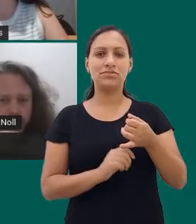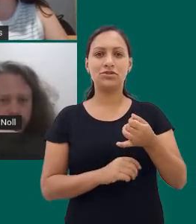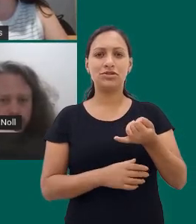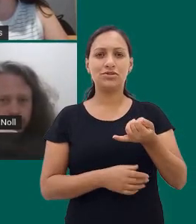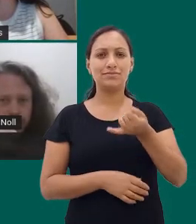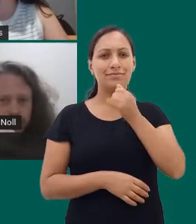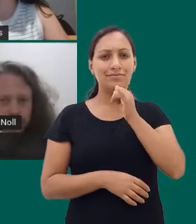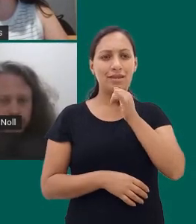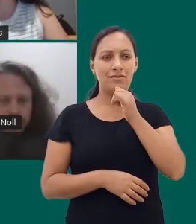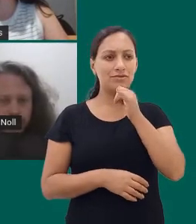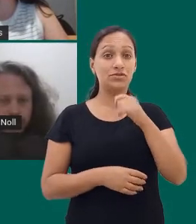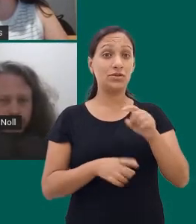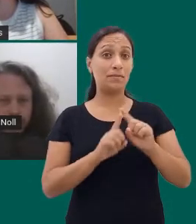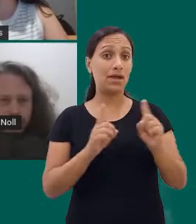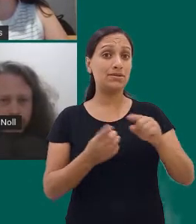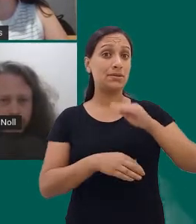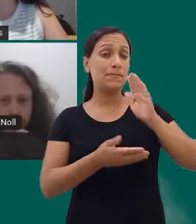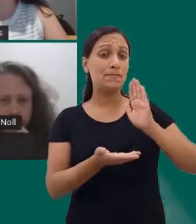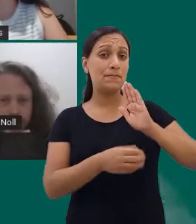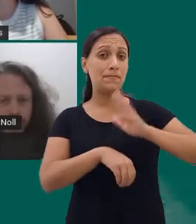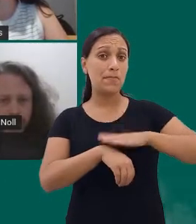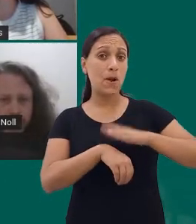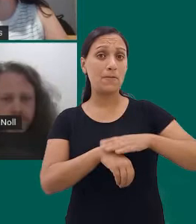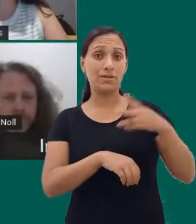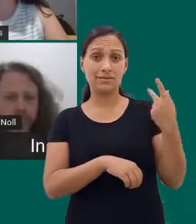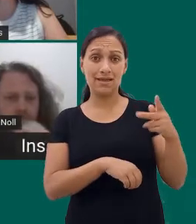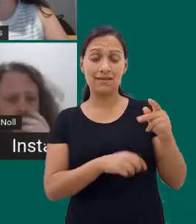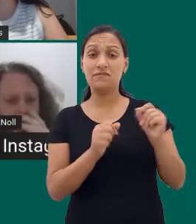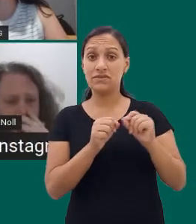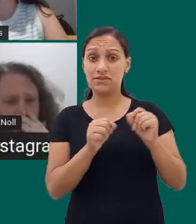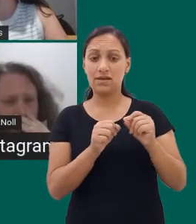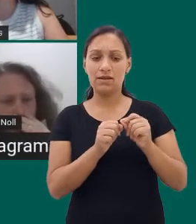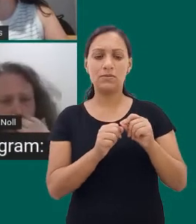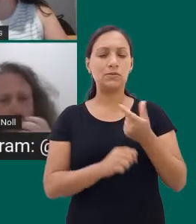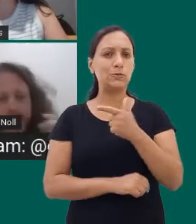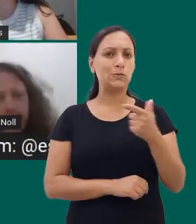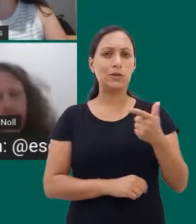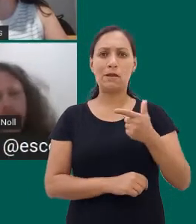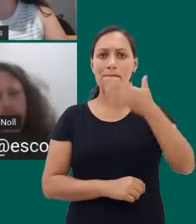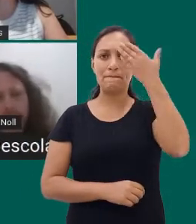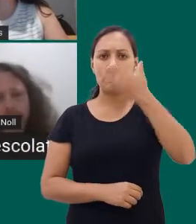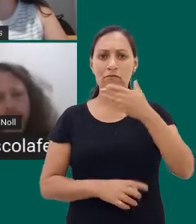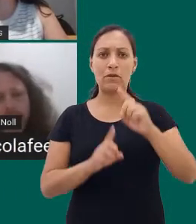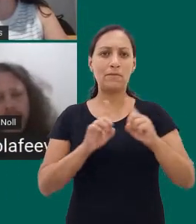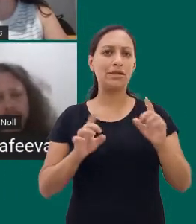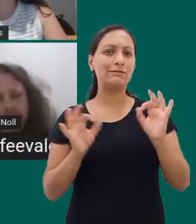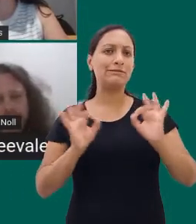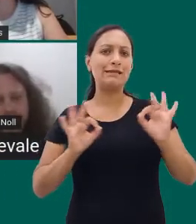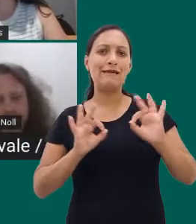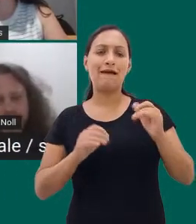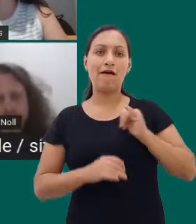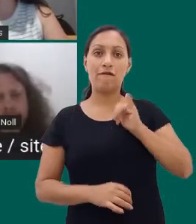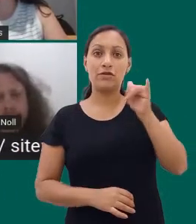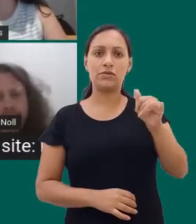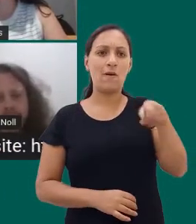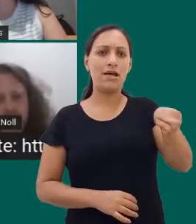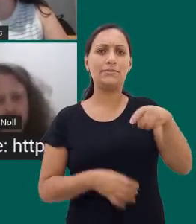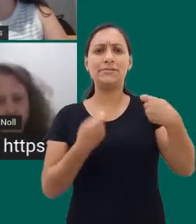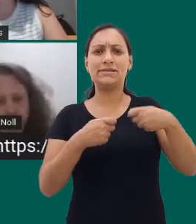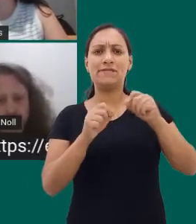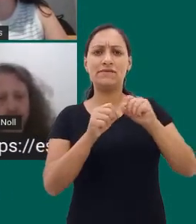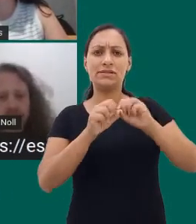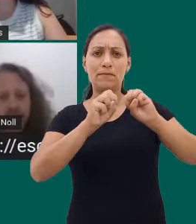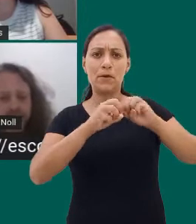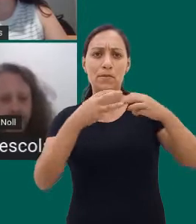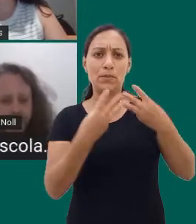e trouxeram todas essas evidências, sem nenhuma prova, e ninguém disse para eles, tem que fazer no PowerPoint, ou tem que fazer no Excel,